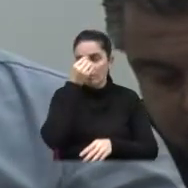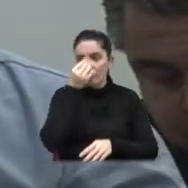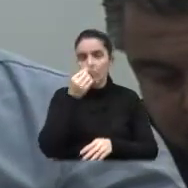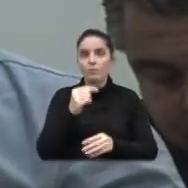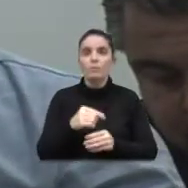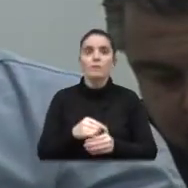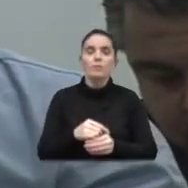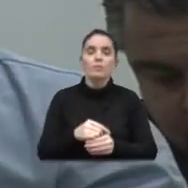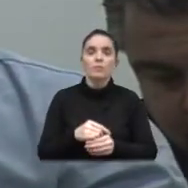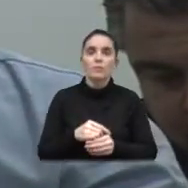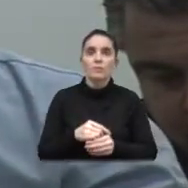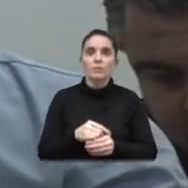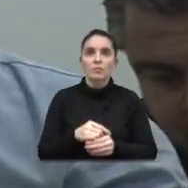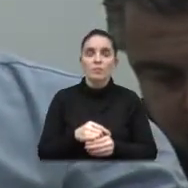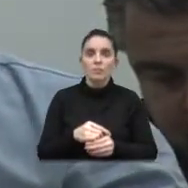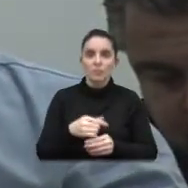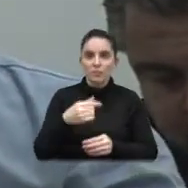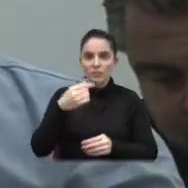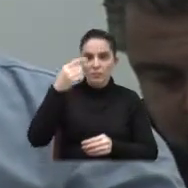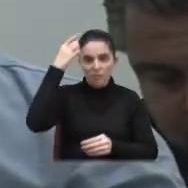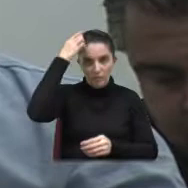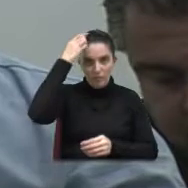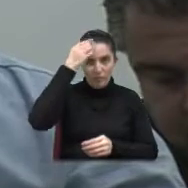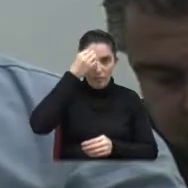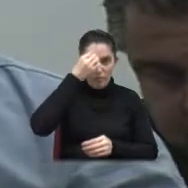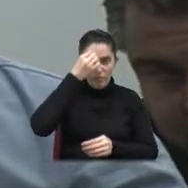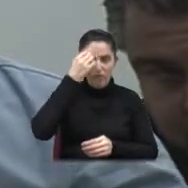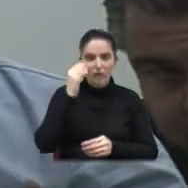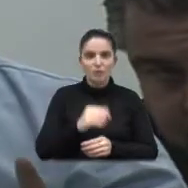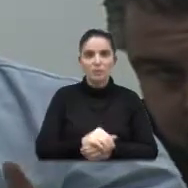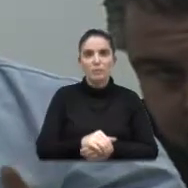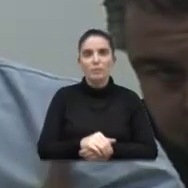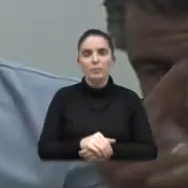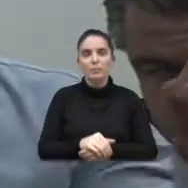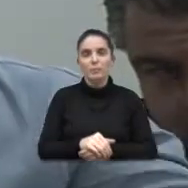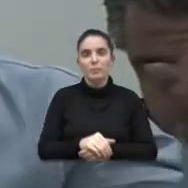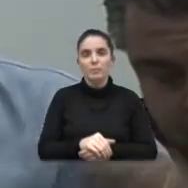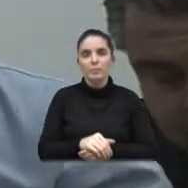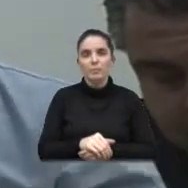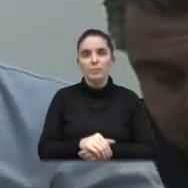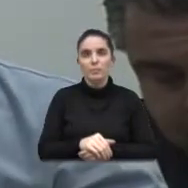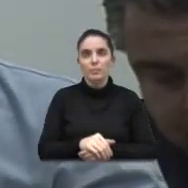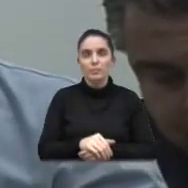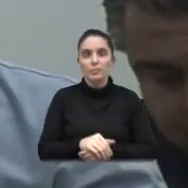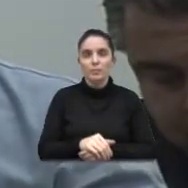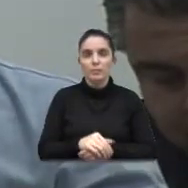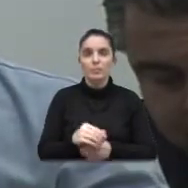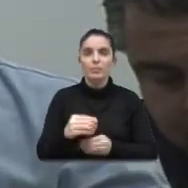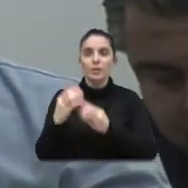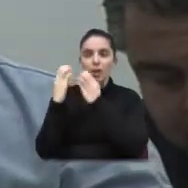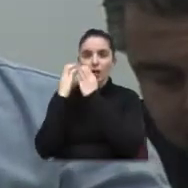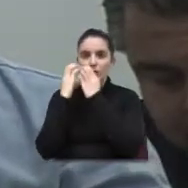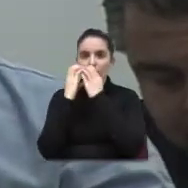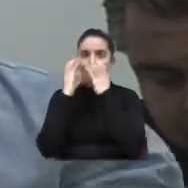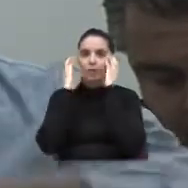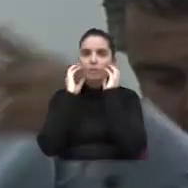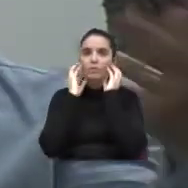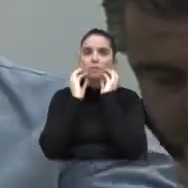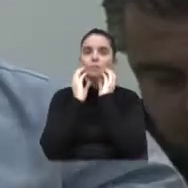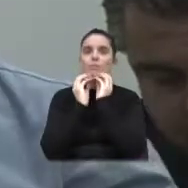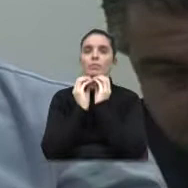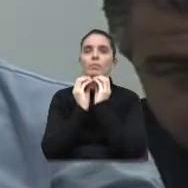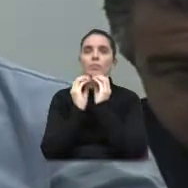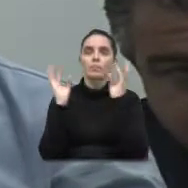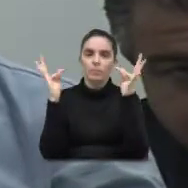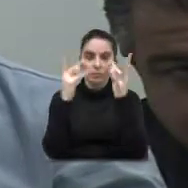o doutor Anderson Pereira e o Mir, que também luta, aliás,